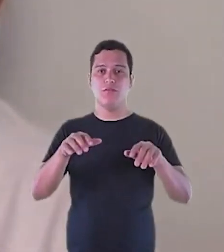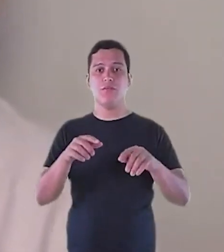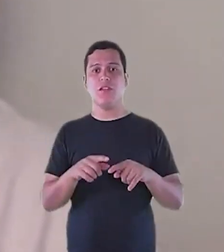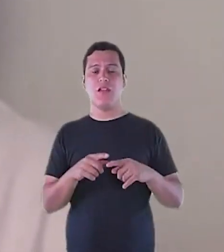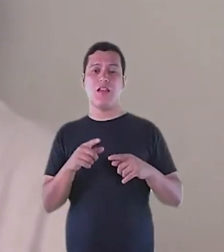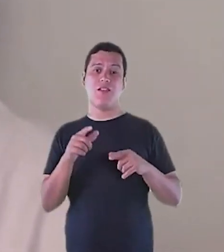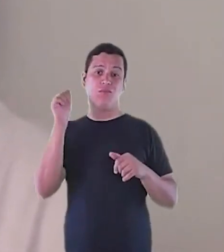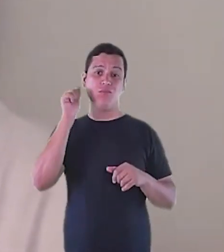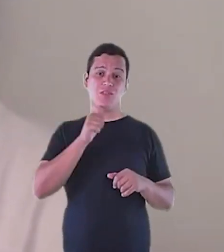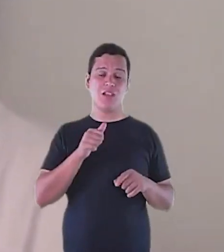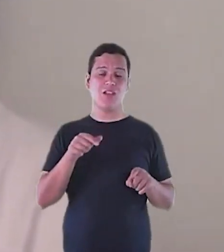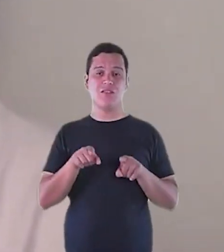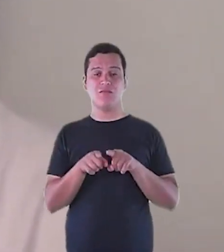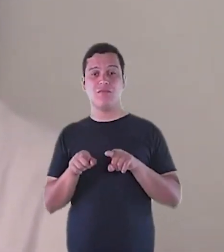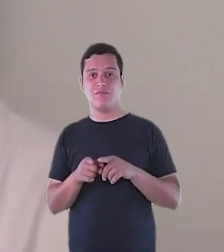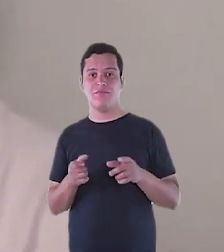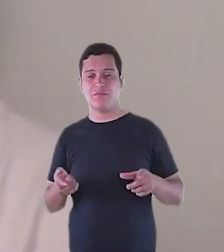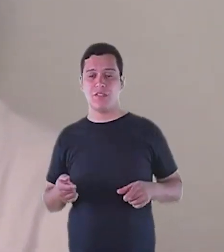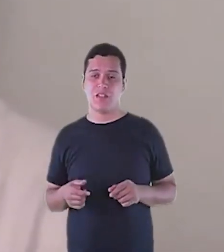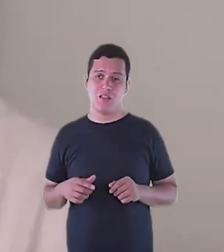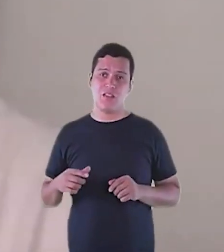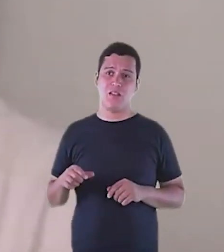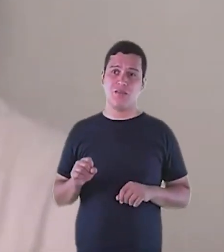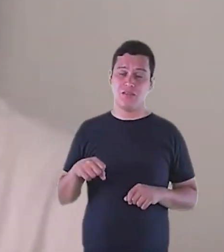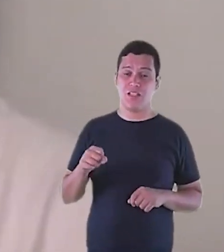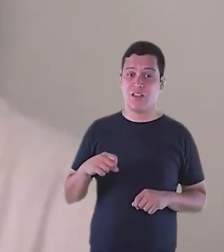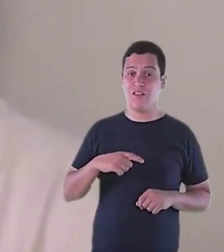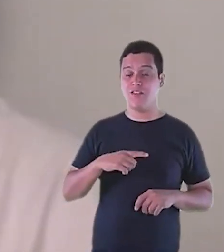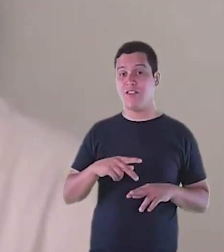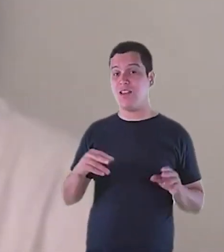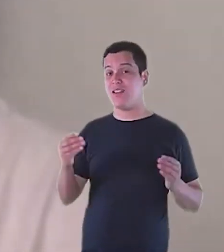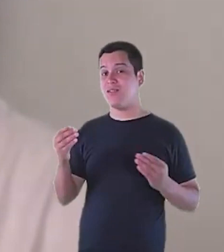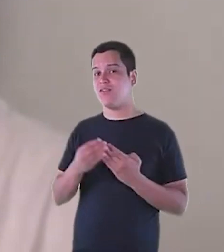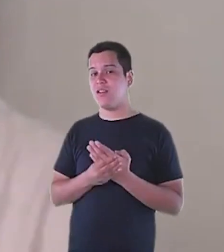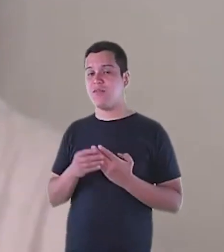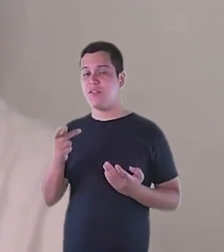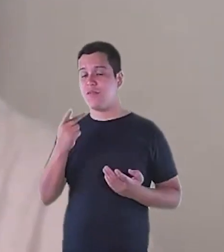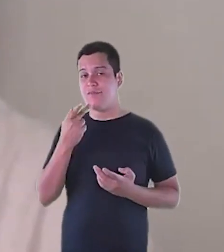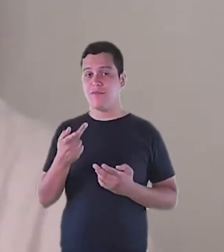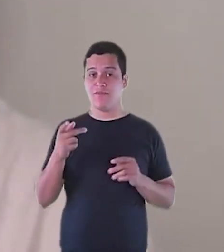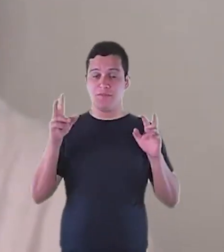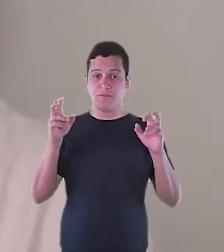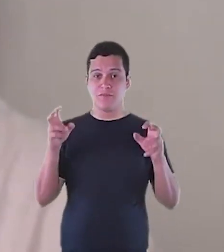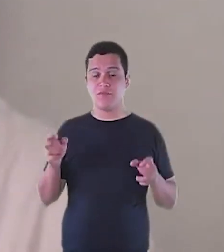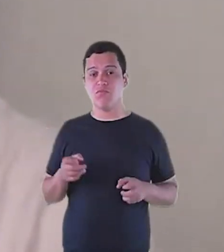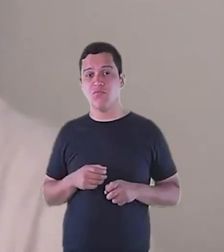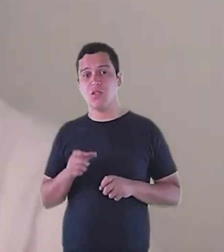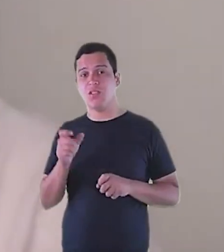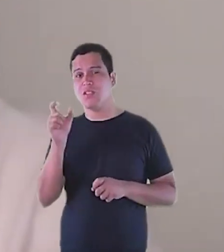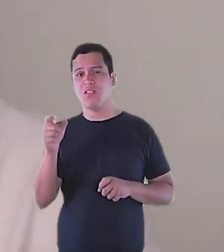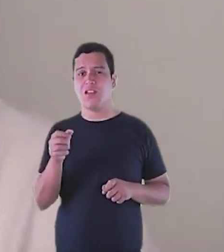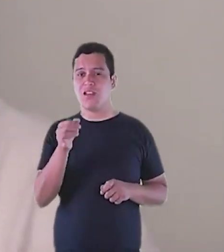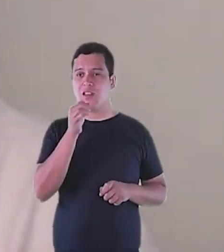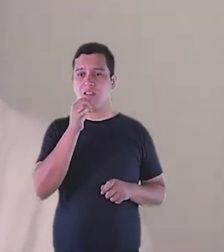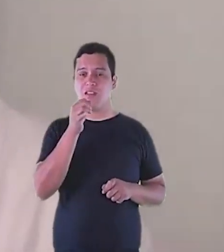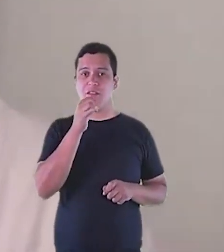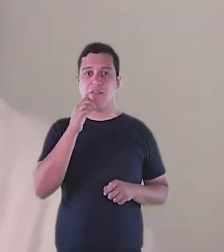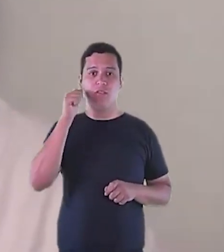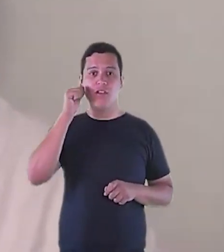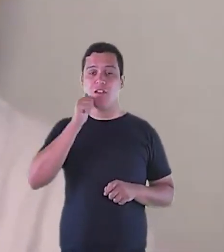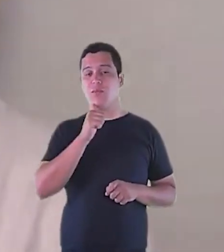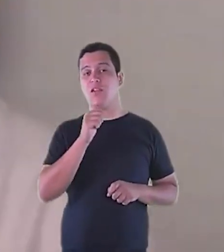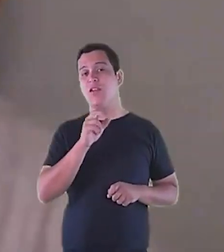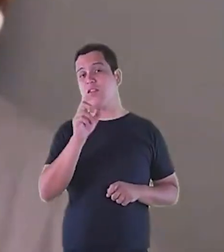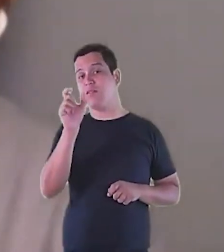essas fontes holandesas e portuguesas citam quem teria sido a mulher do